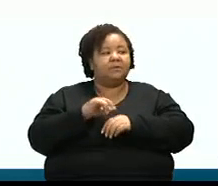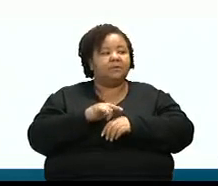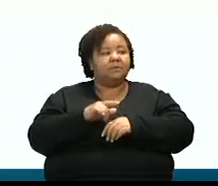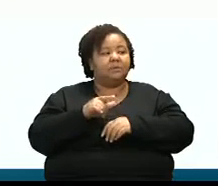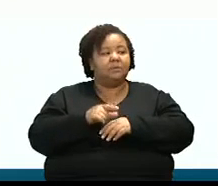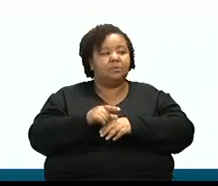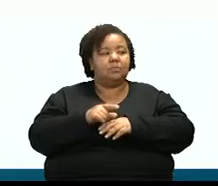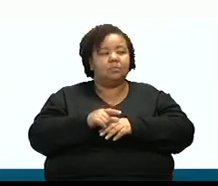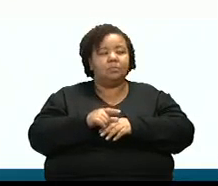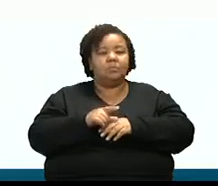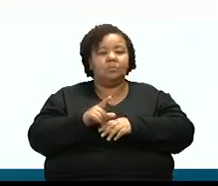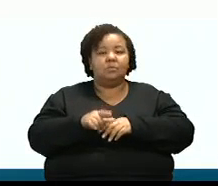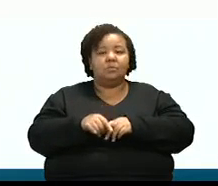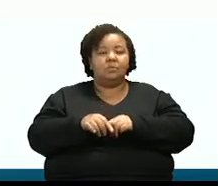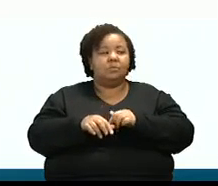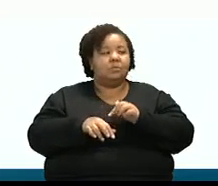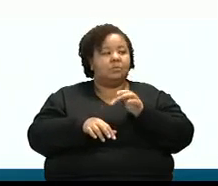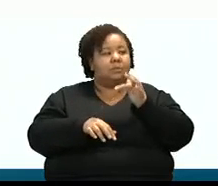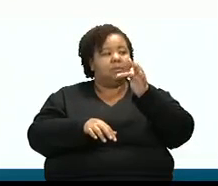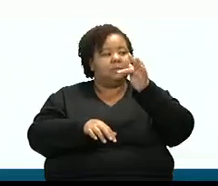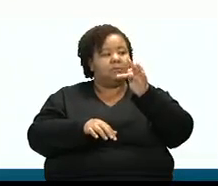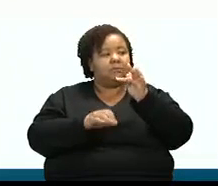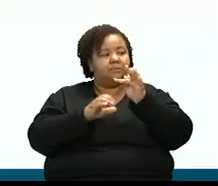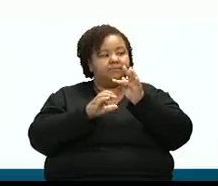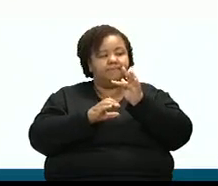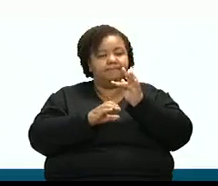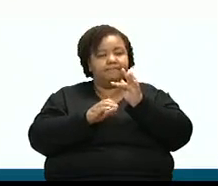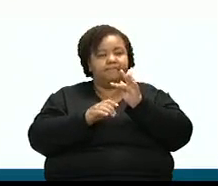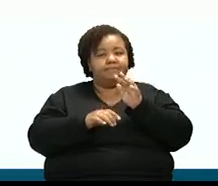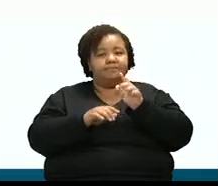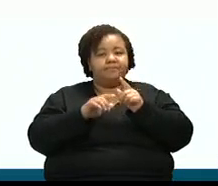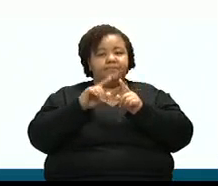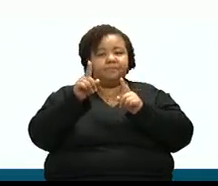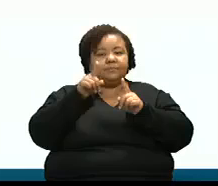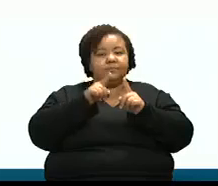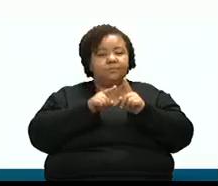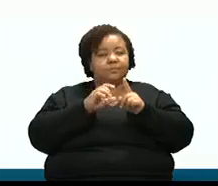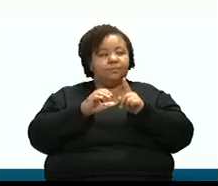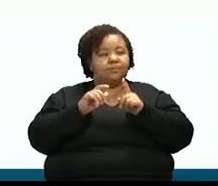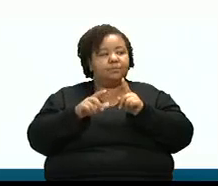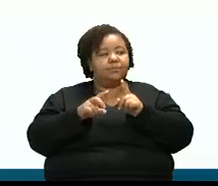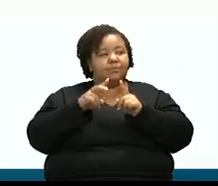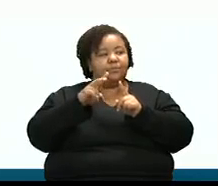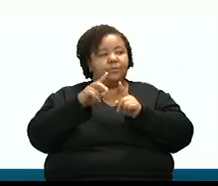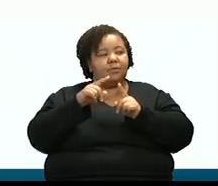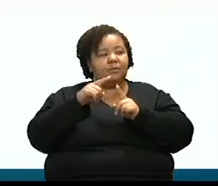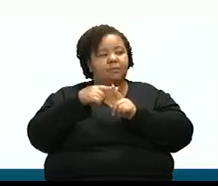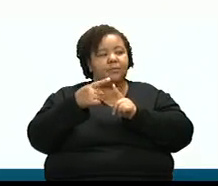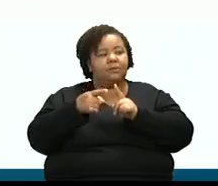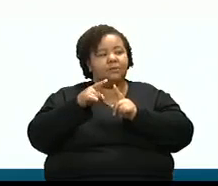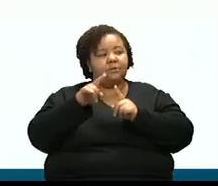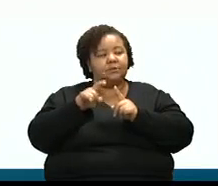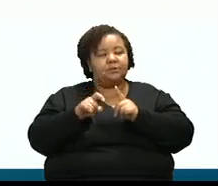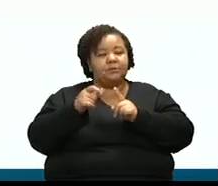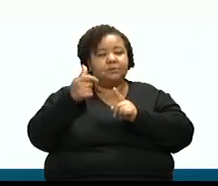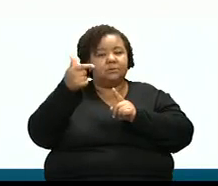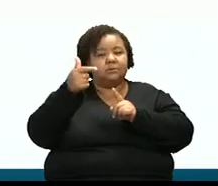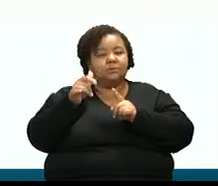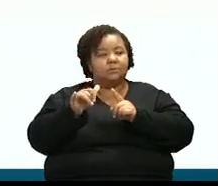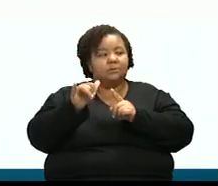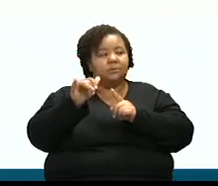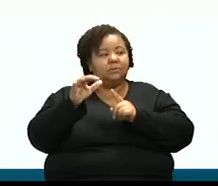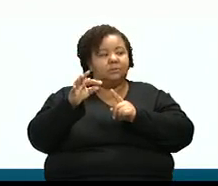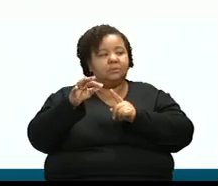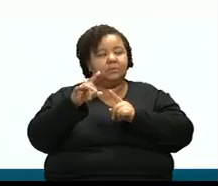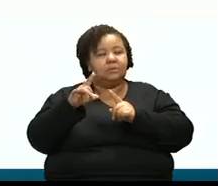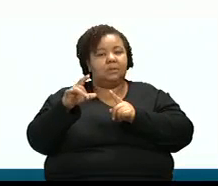aqui uma integral de linha dessa função 2 mais x² y ds, portanto, integral de